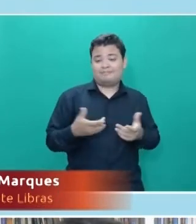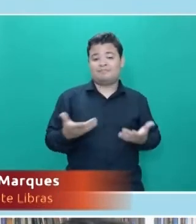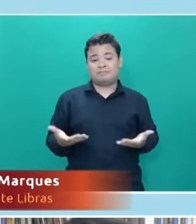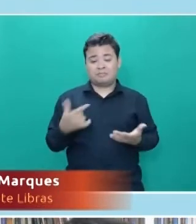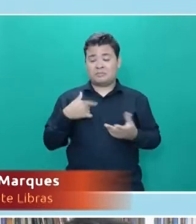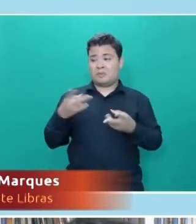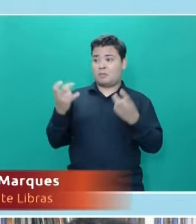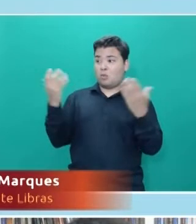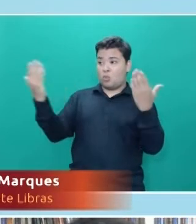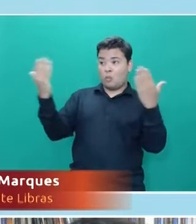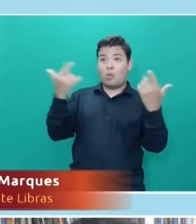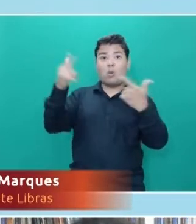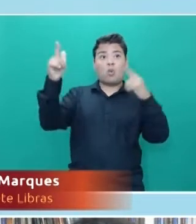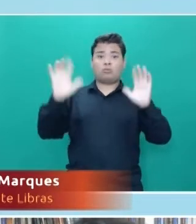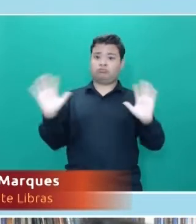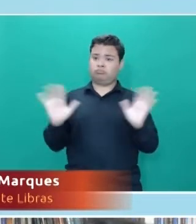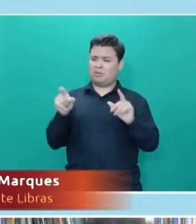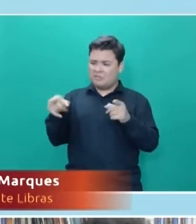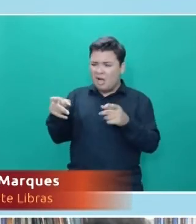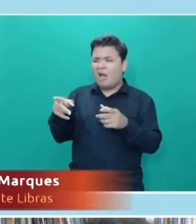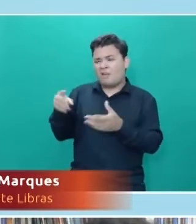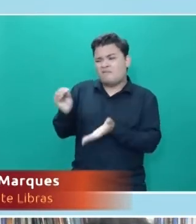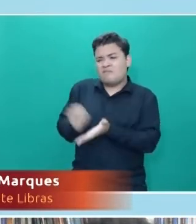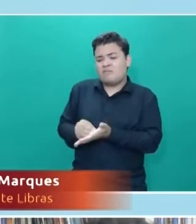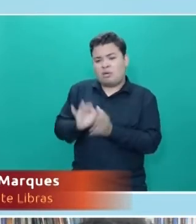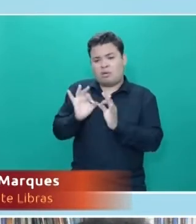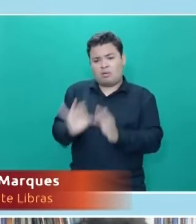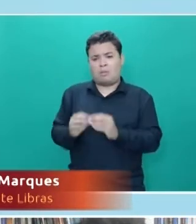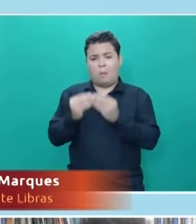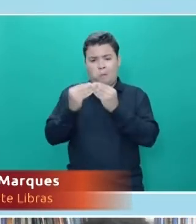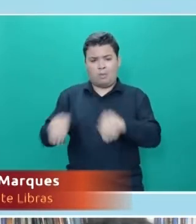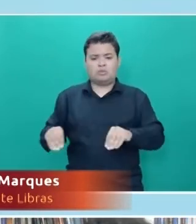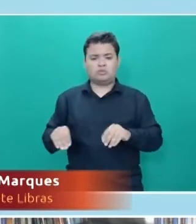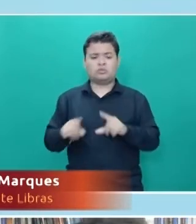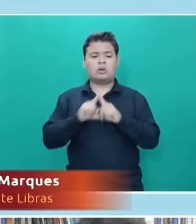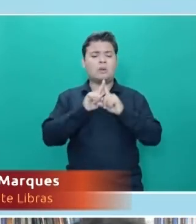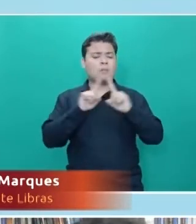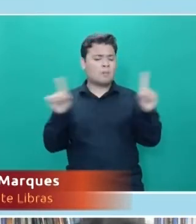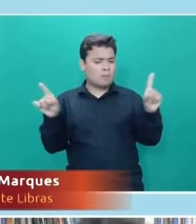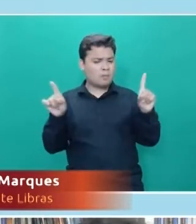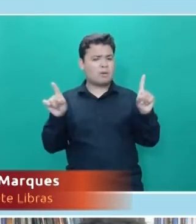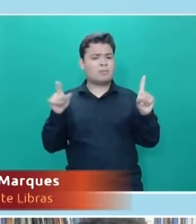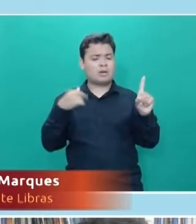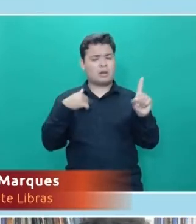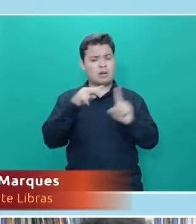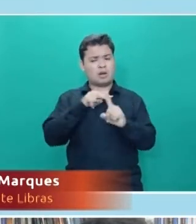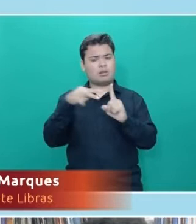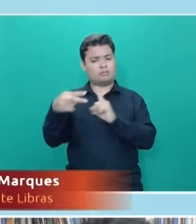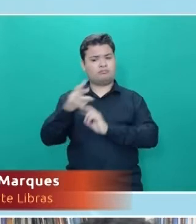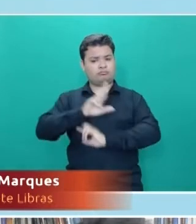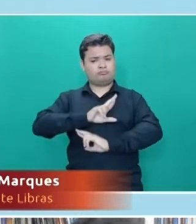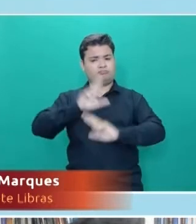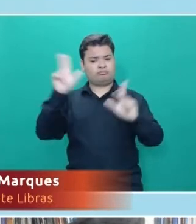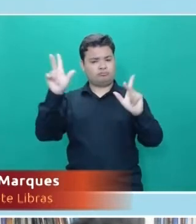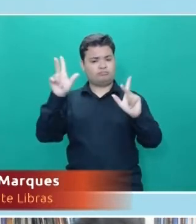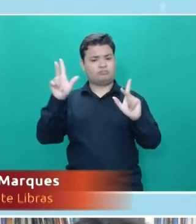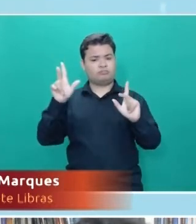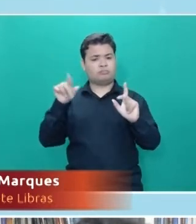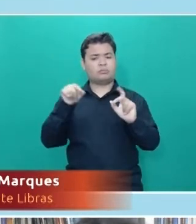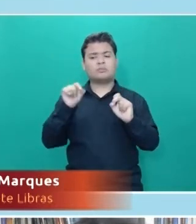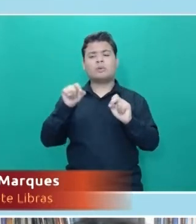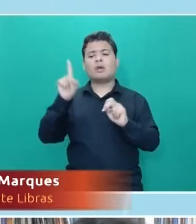déficit. Tranquilo. Só que essa não é a questão ao meu juízo. Ao meu juízo é você olhar uma série